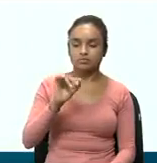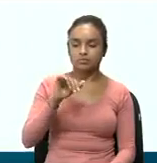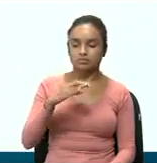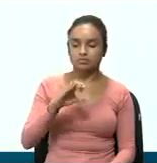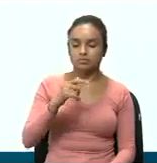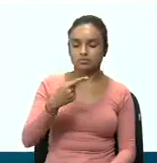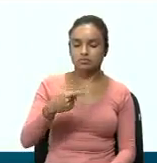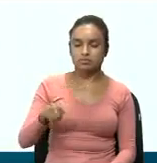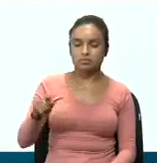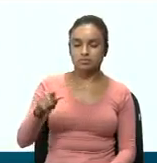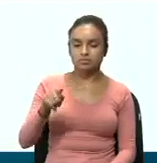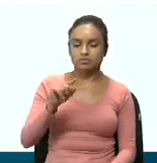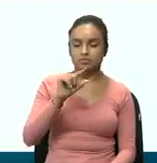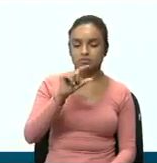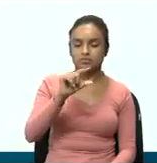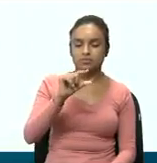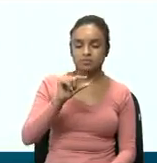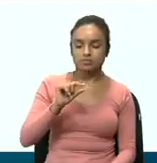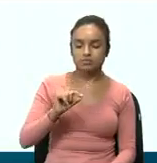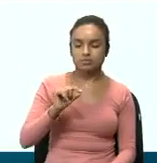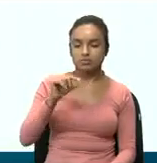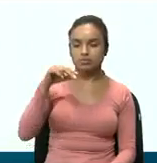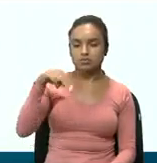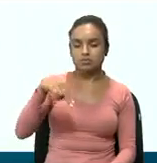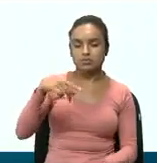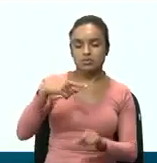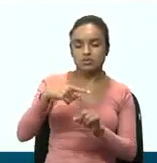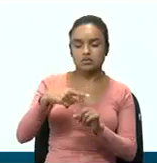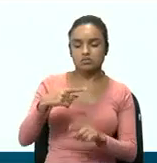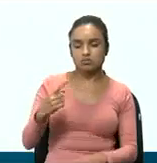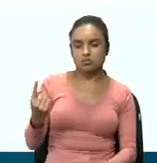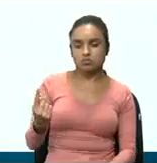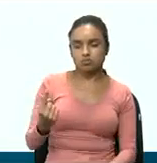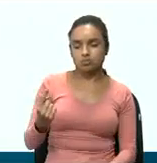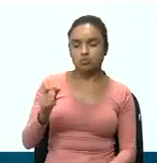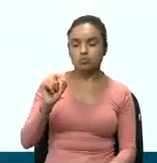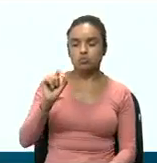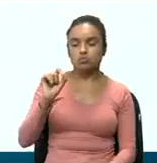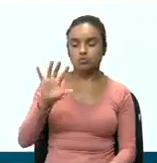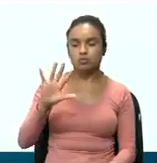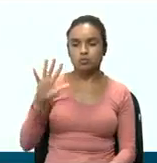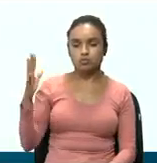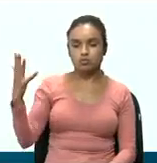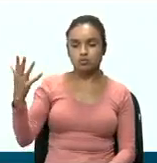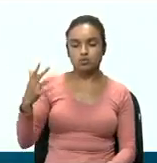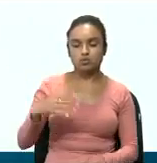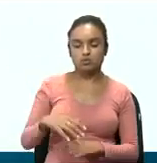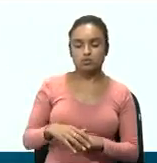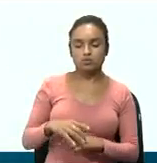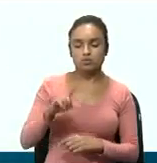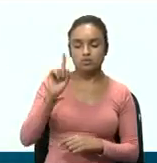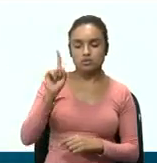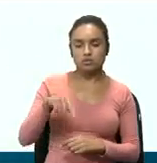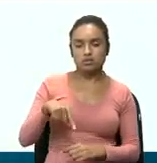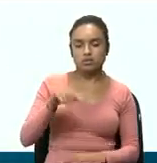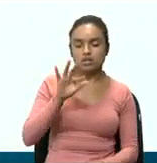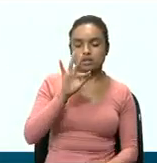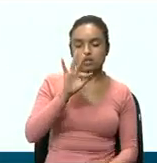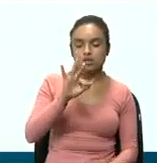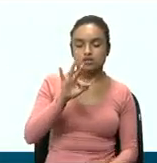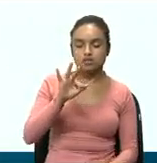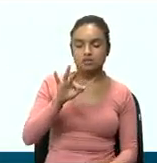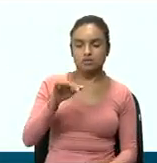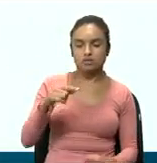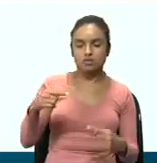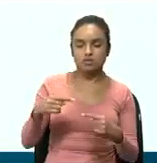é maior que n mais 1, o que está acontecendo? A f de n,